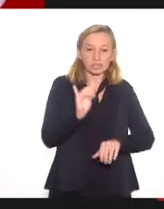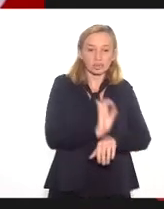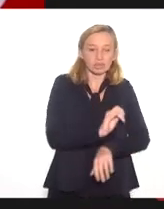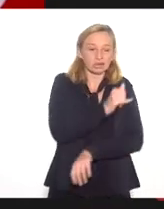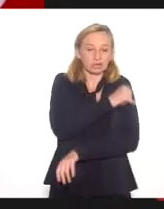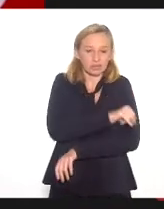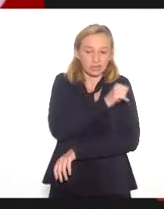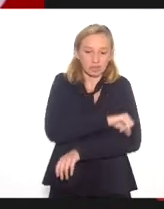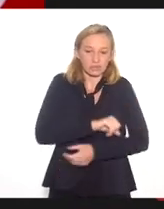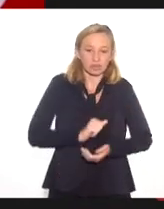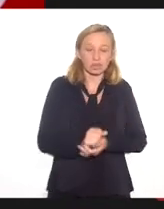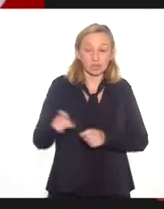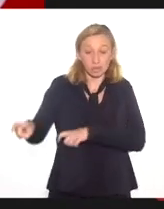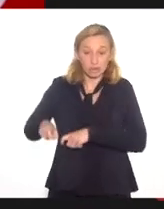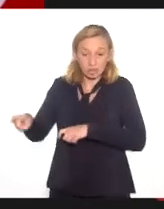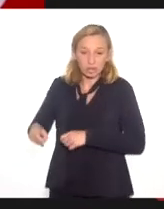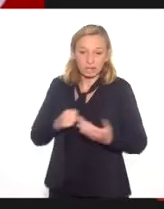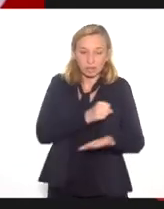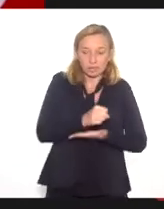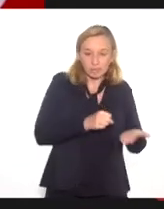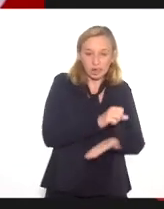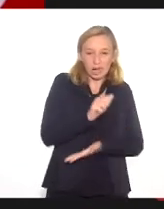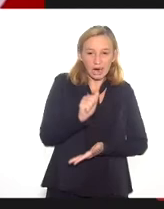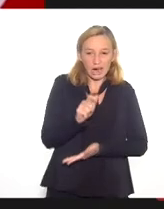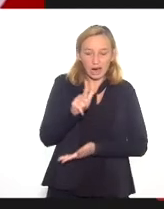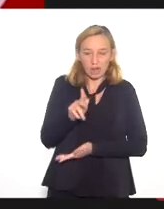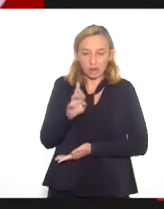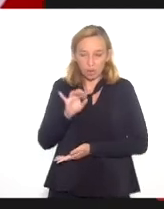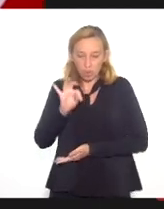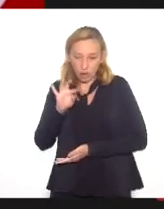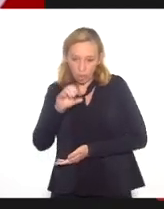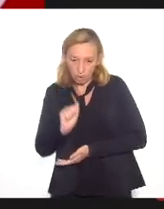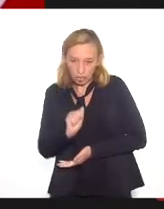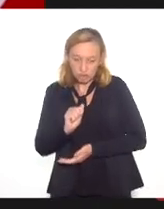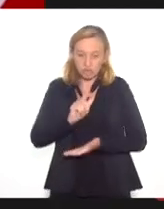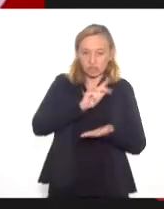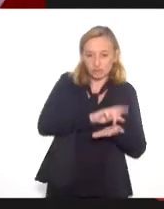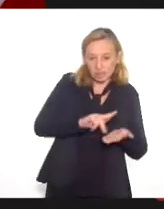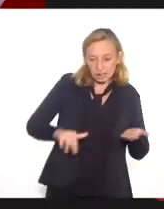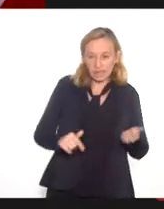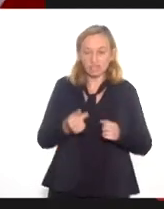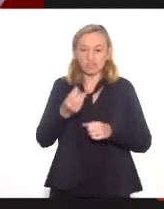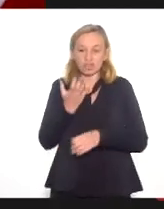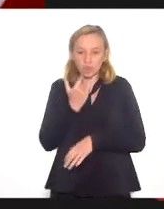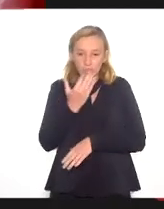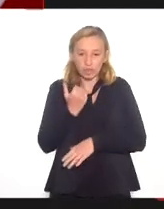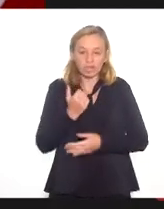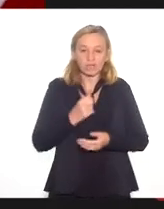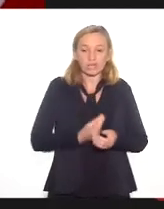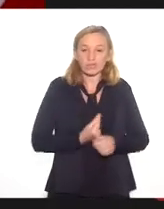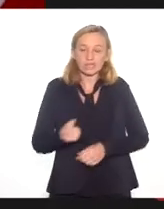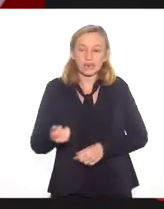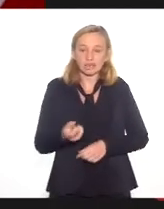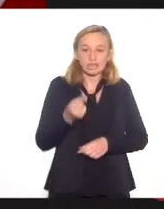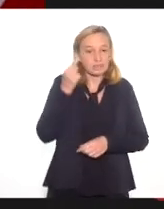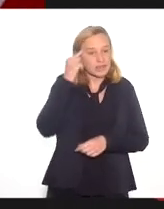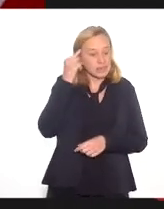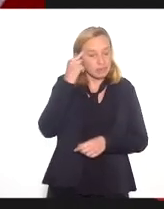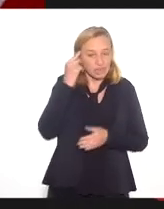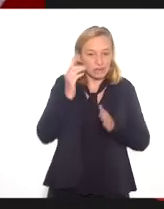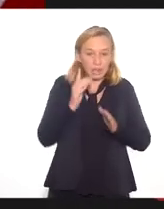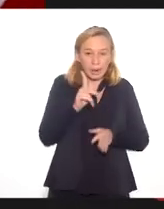né de uma agricultura de base agroecológica com diversidade de alimentos né saindo dessa lógica e da